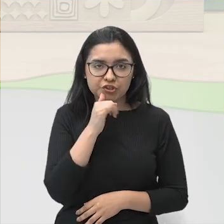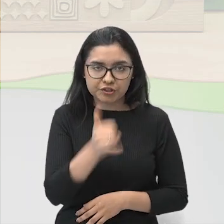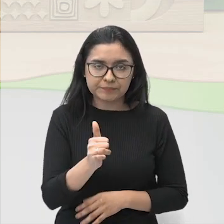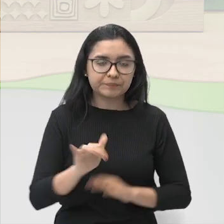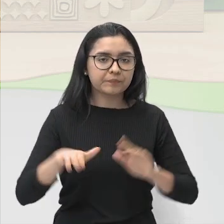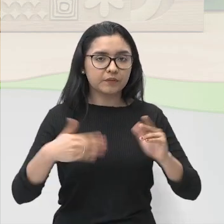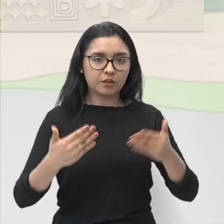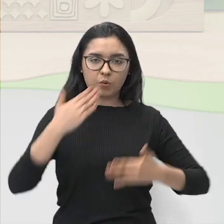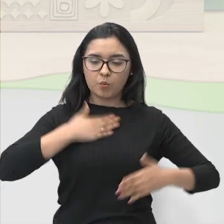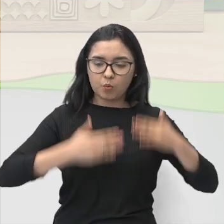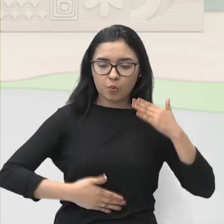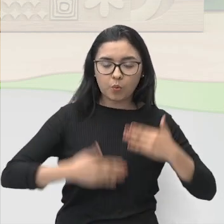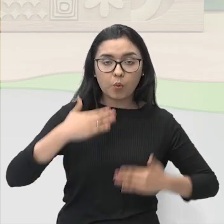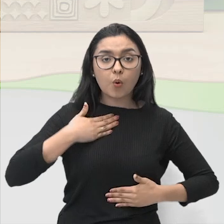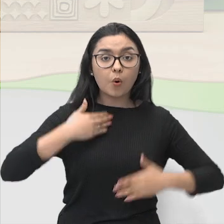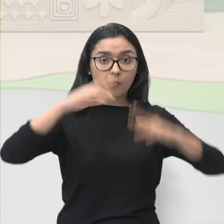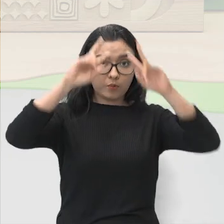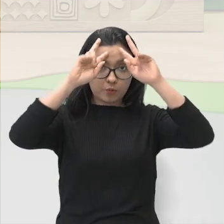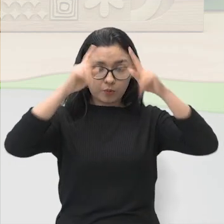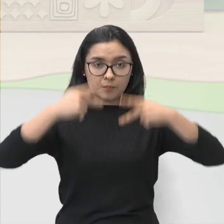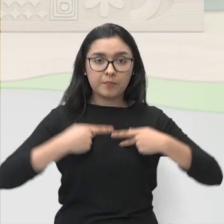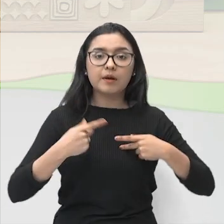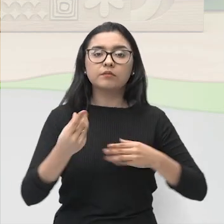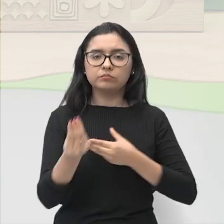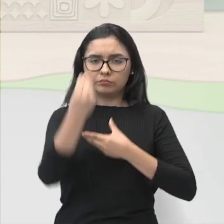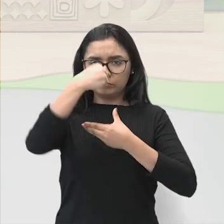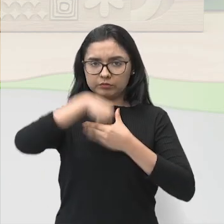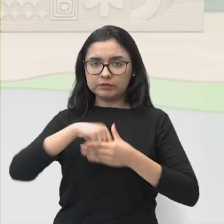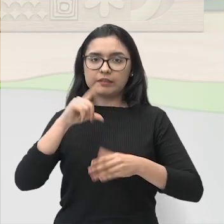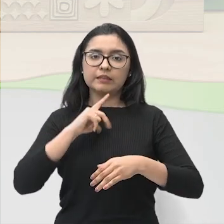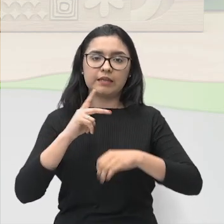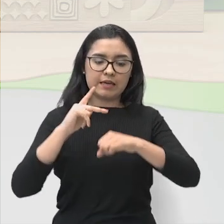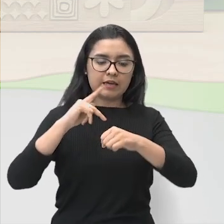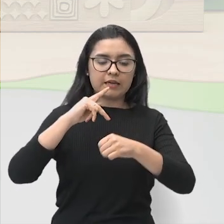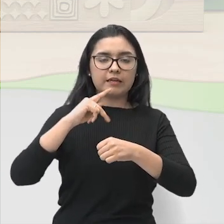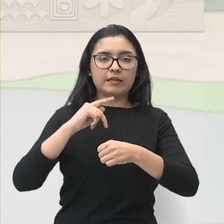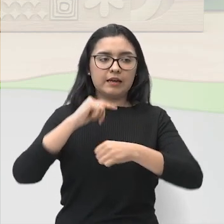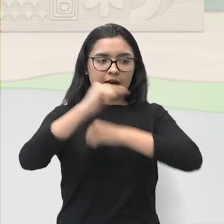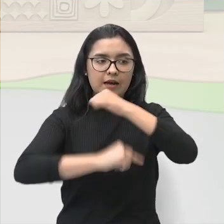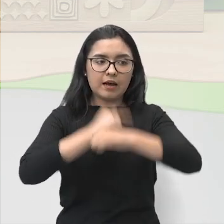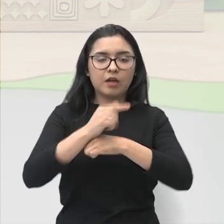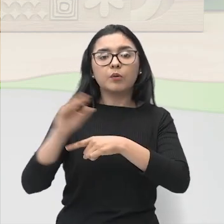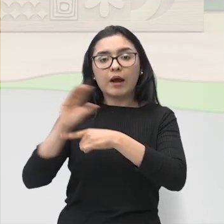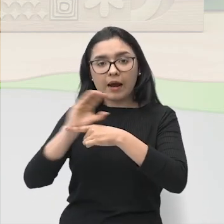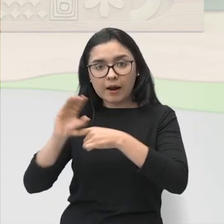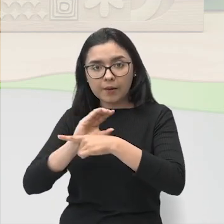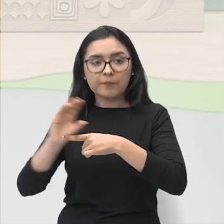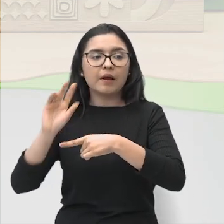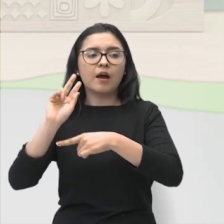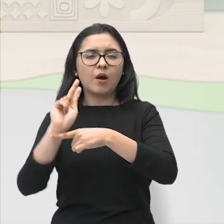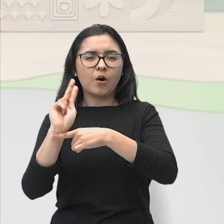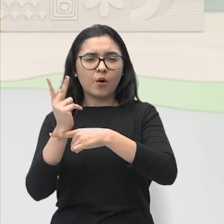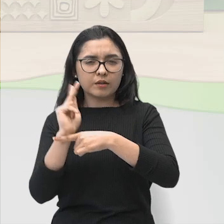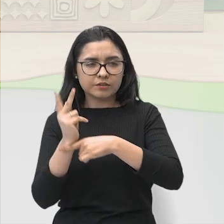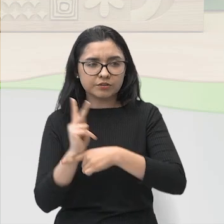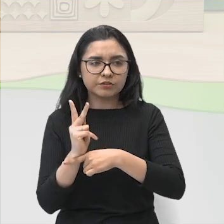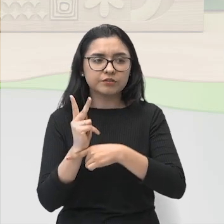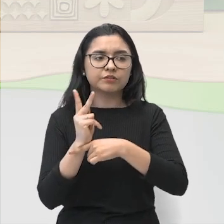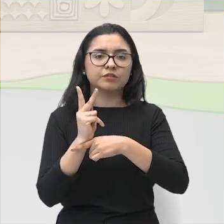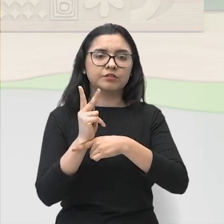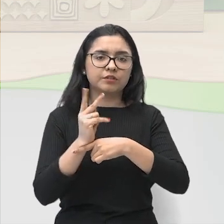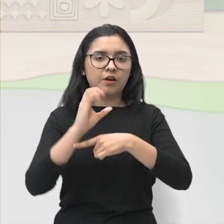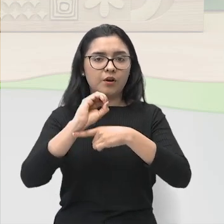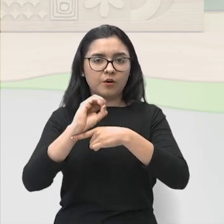no corpo humano, temos átomos de carbono, de oxigênio, de hidrogênio,